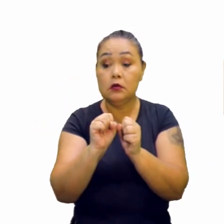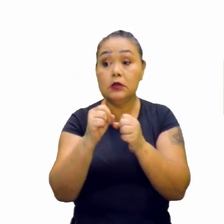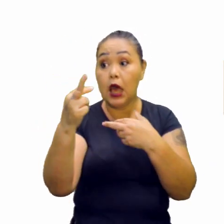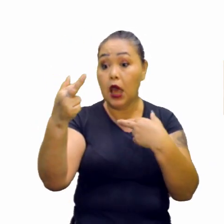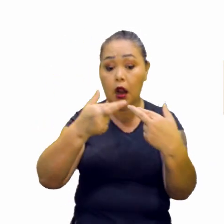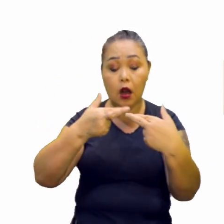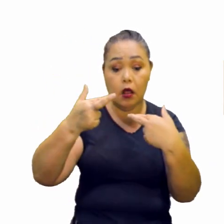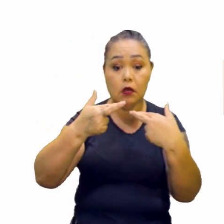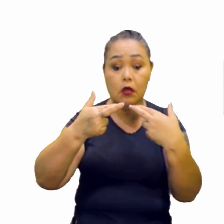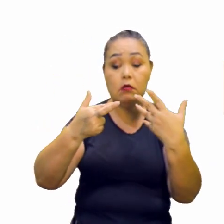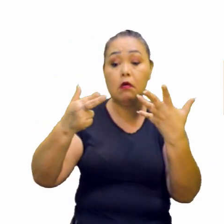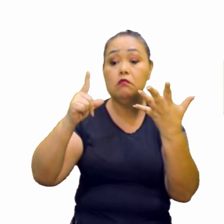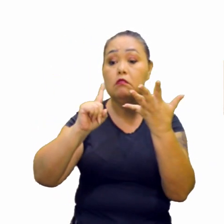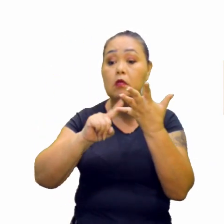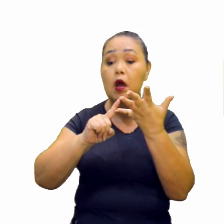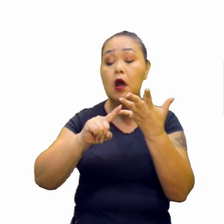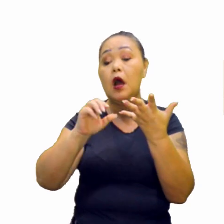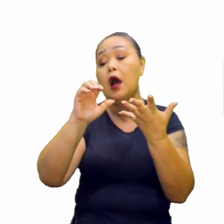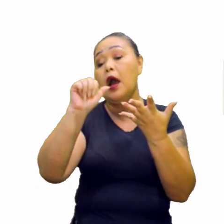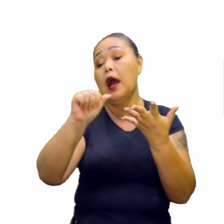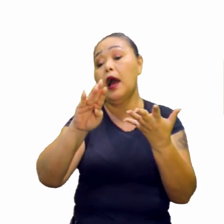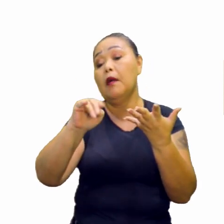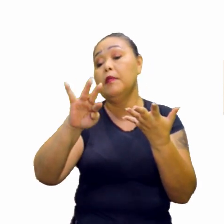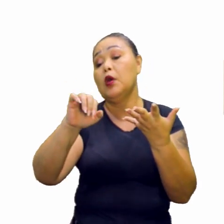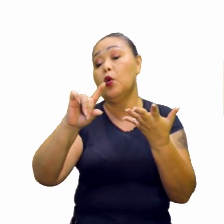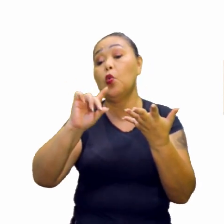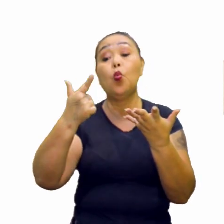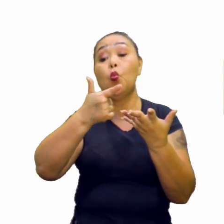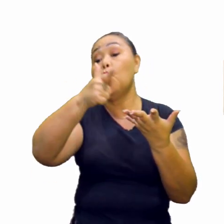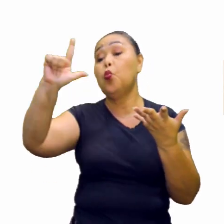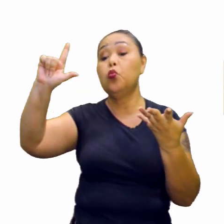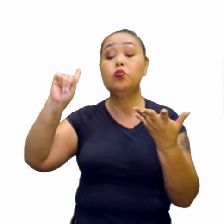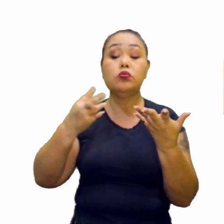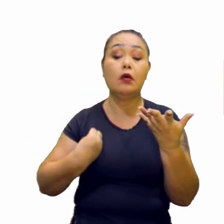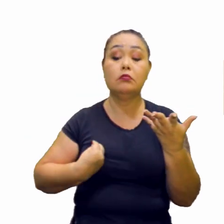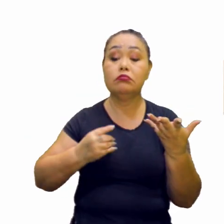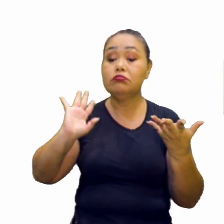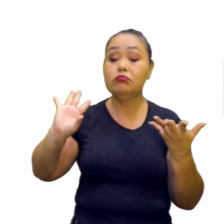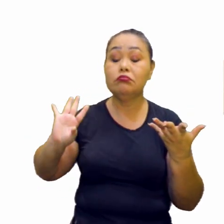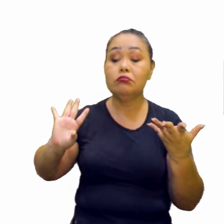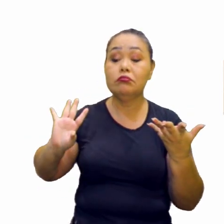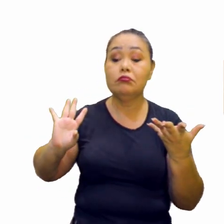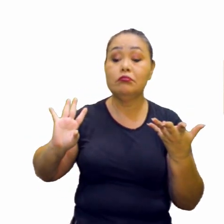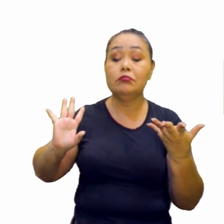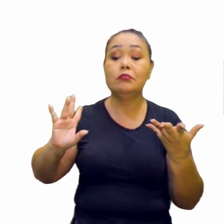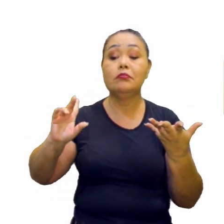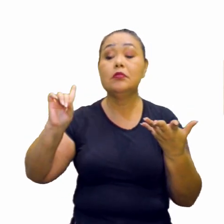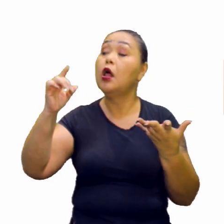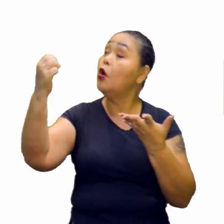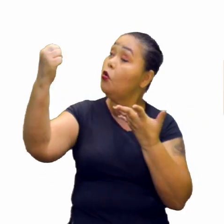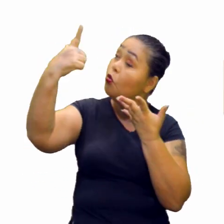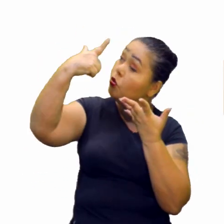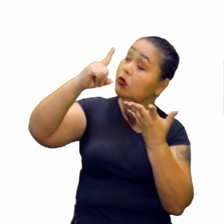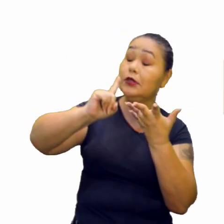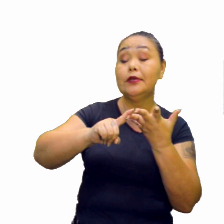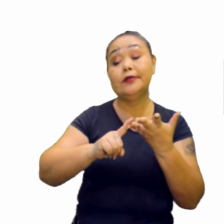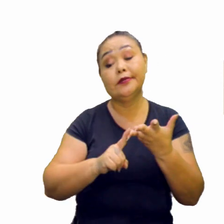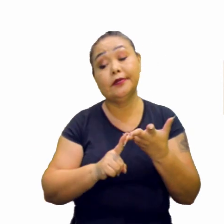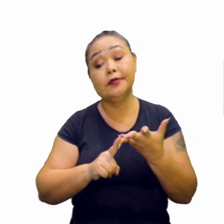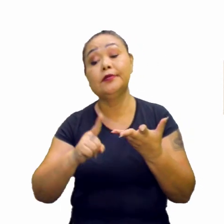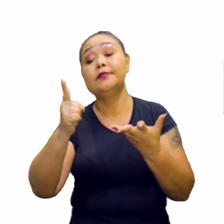fatores abióticos. E esses fatores abióticos, luminosidade, fatores